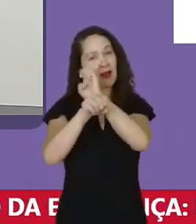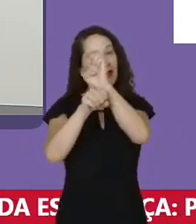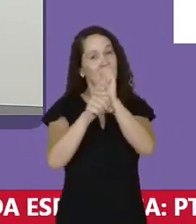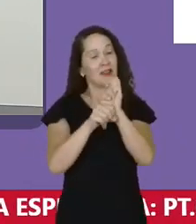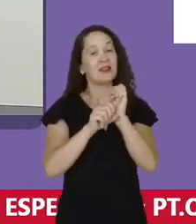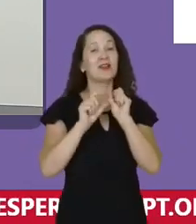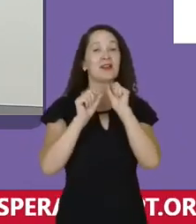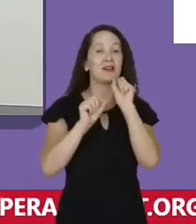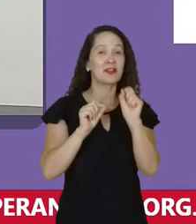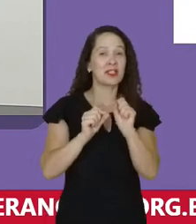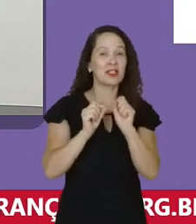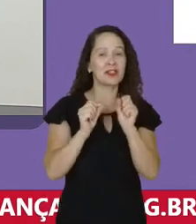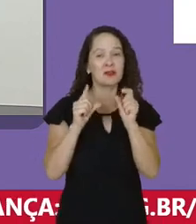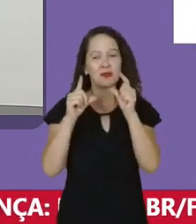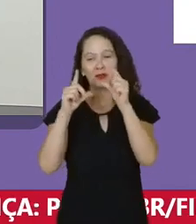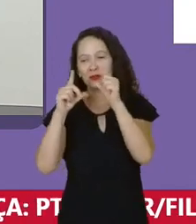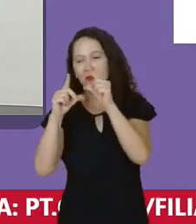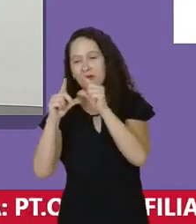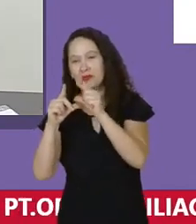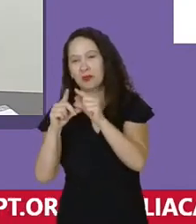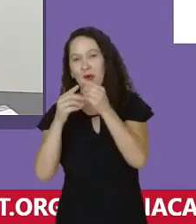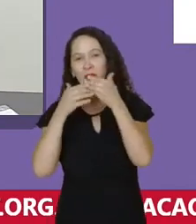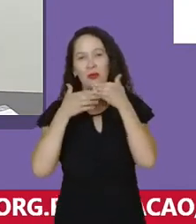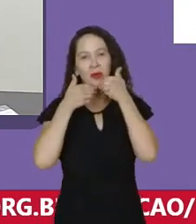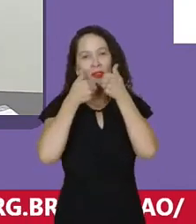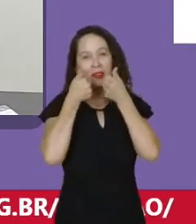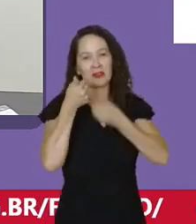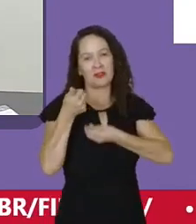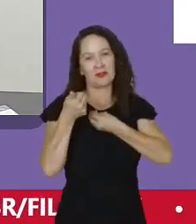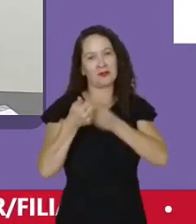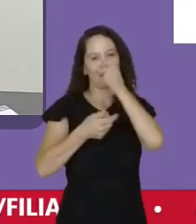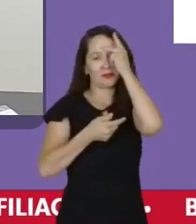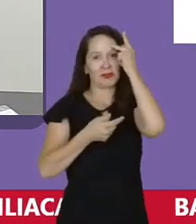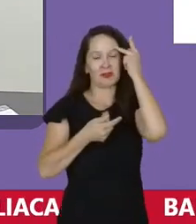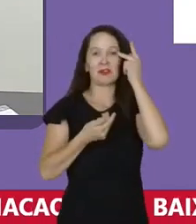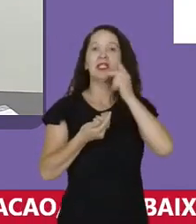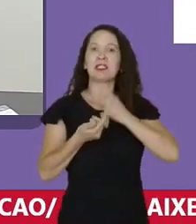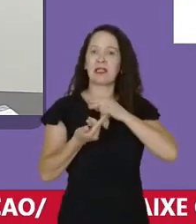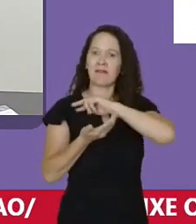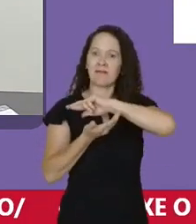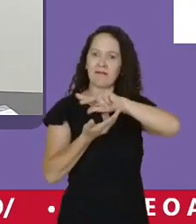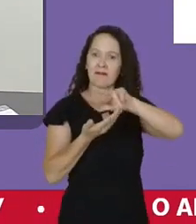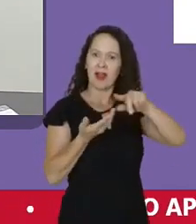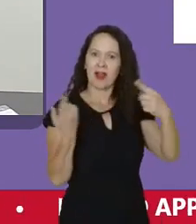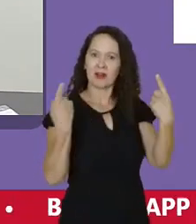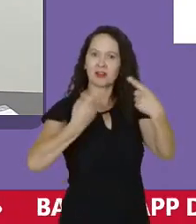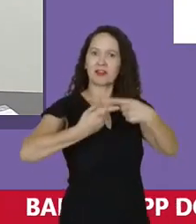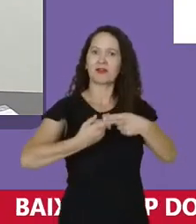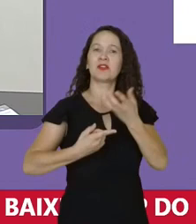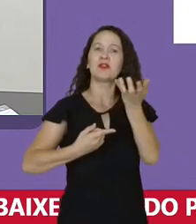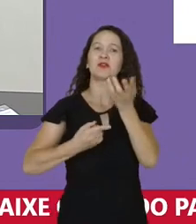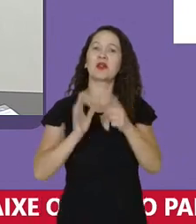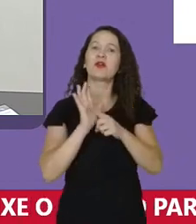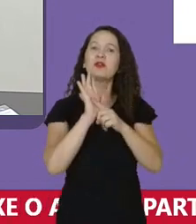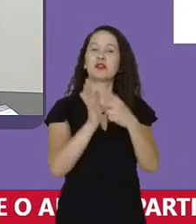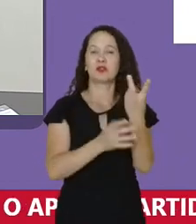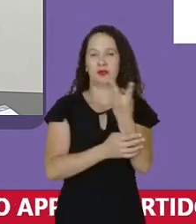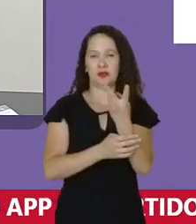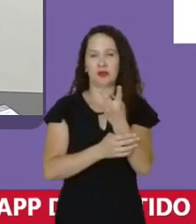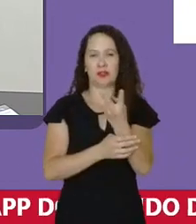aposentadoria minimamente de qualidade. Por fim, temos vários desafios. E aí eu gostaria de pontuar